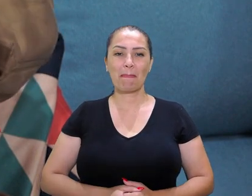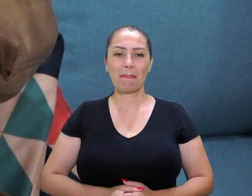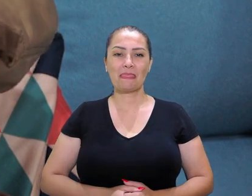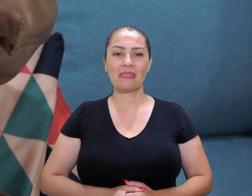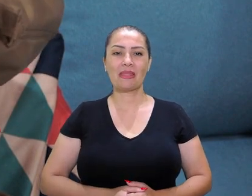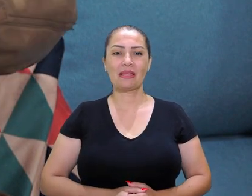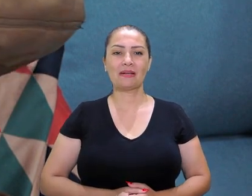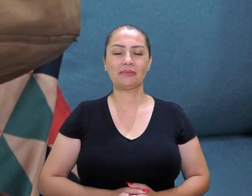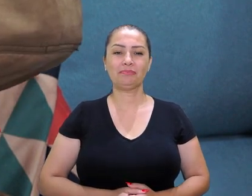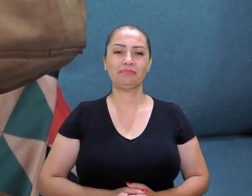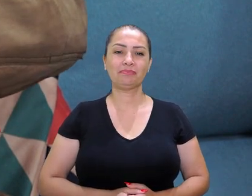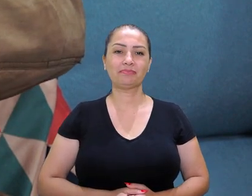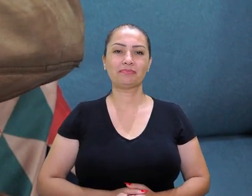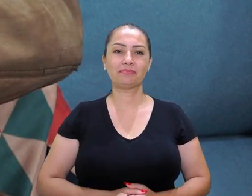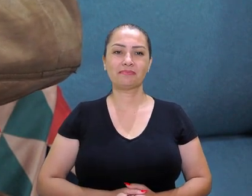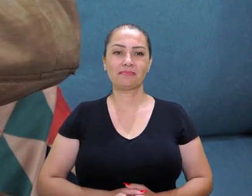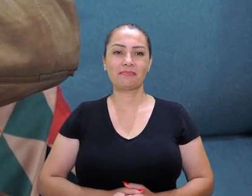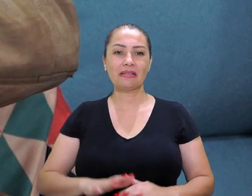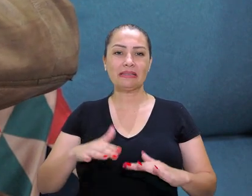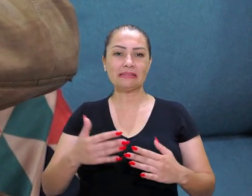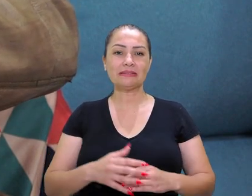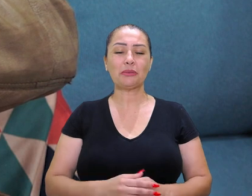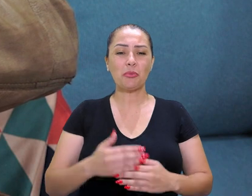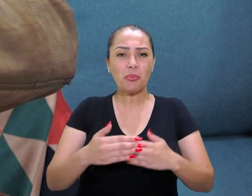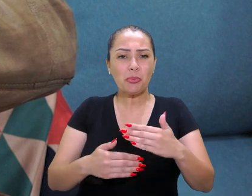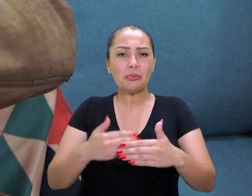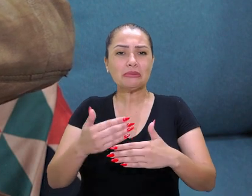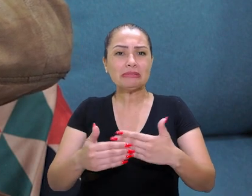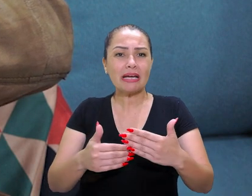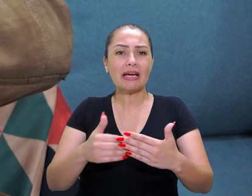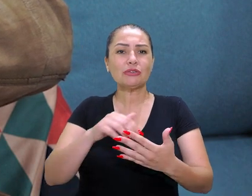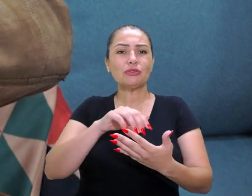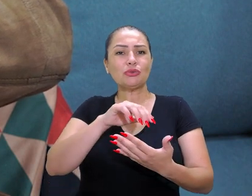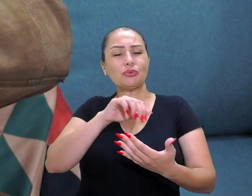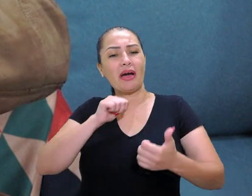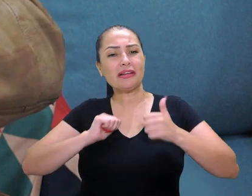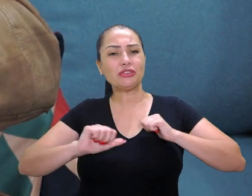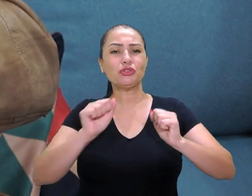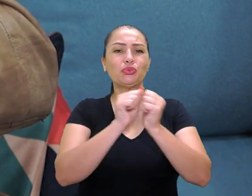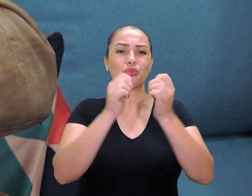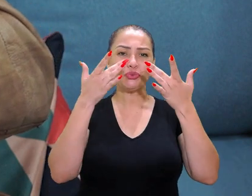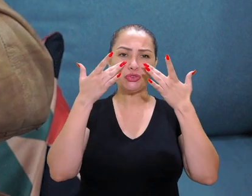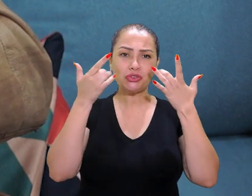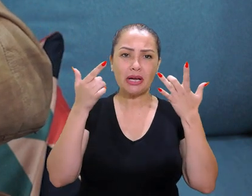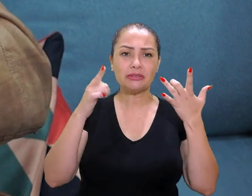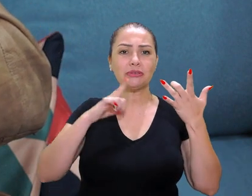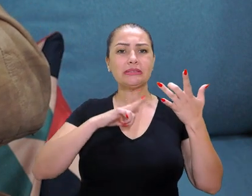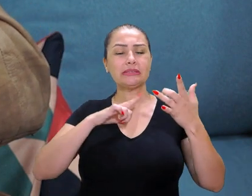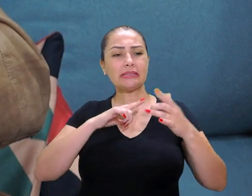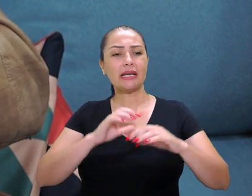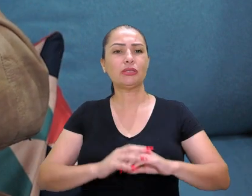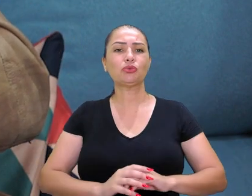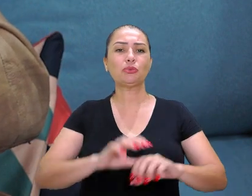eu o processo artístico de trabalho junto com o teatro, aliado a uma educação universitária,